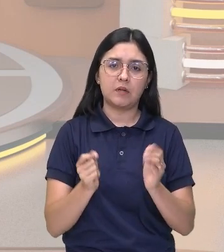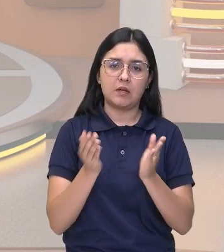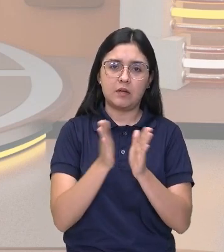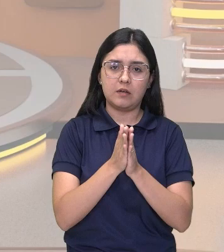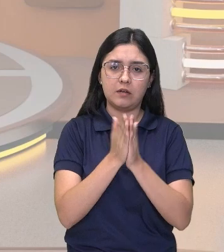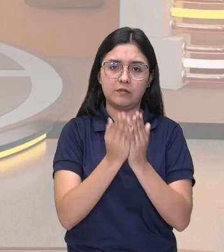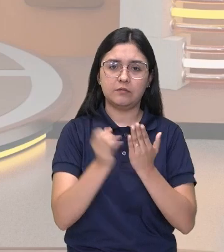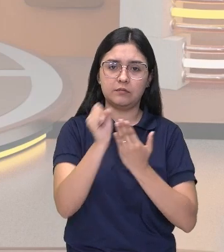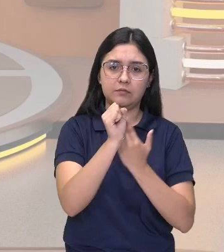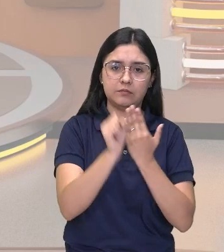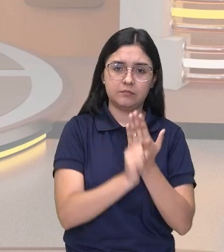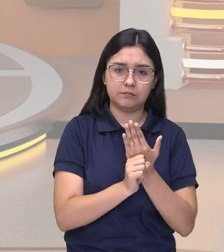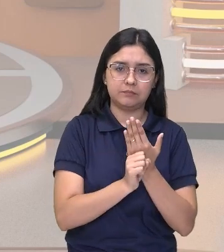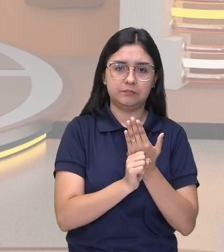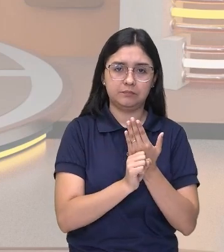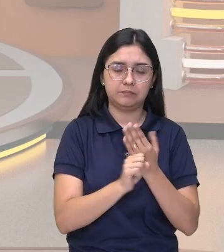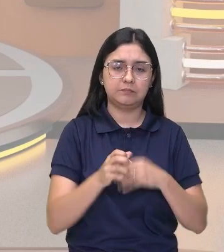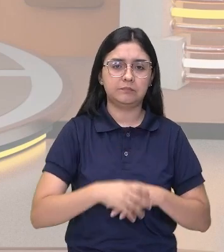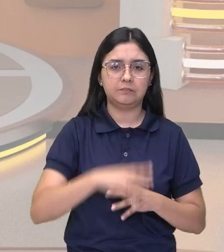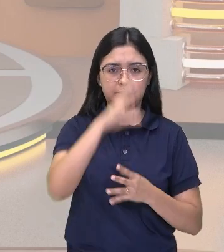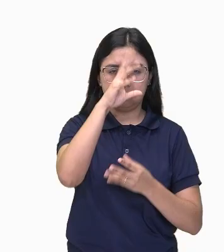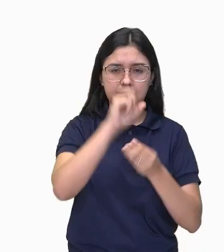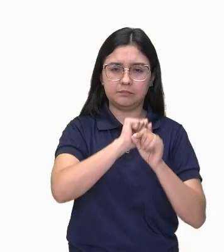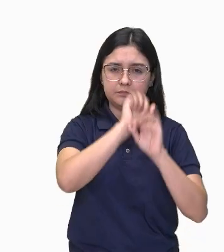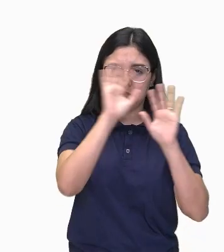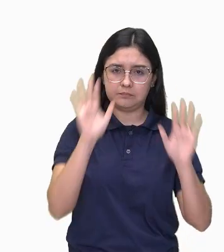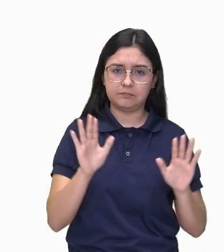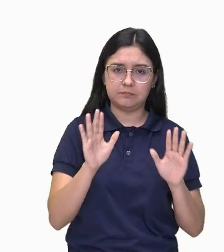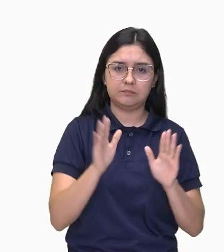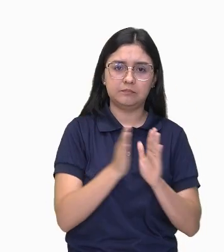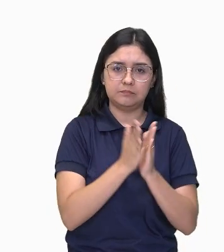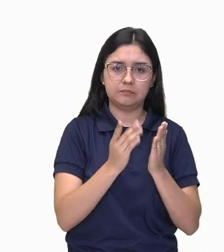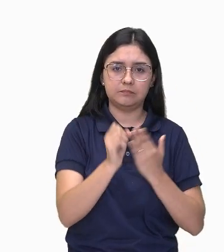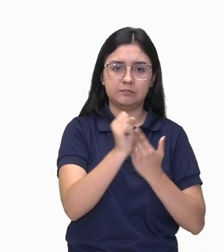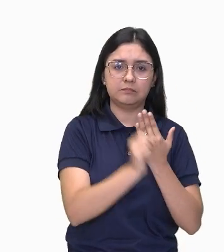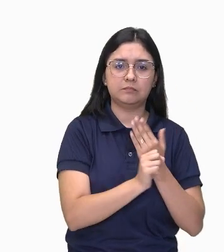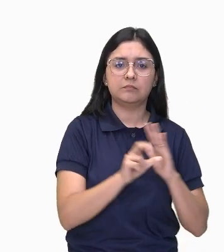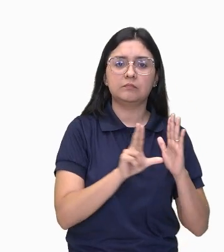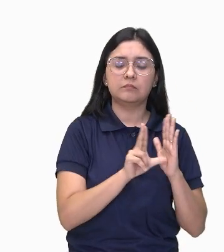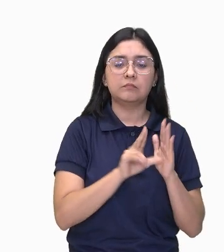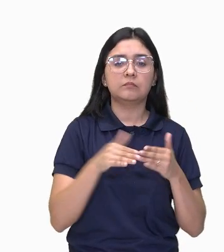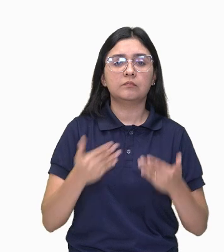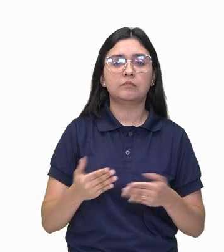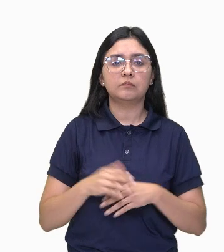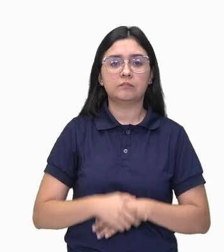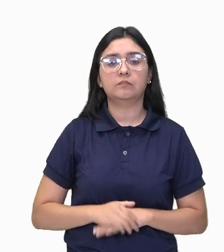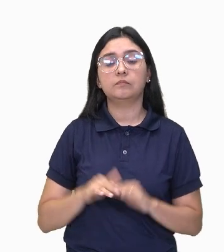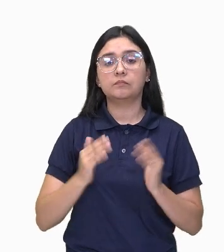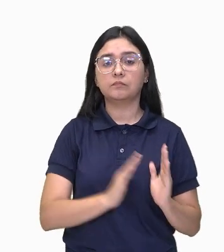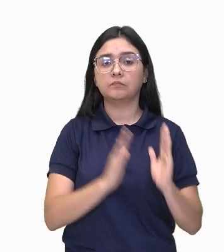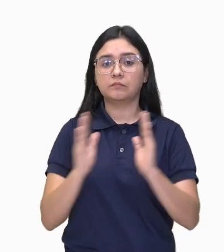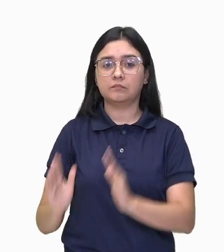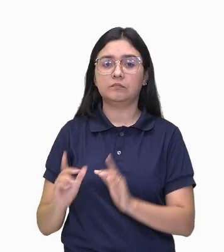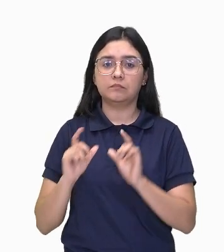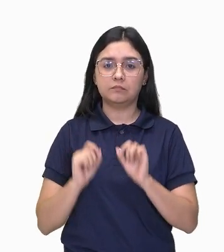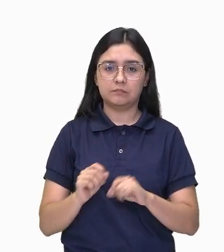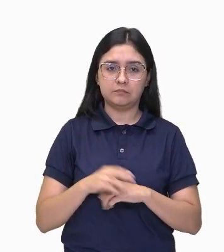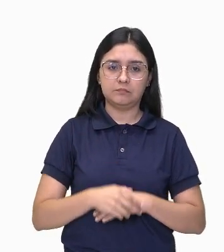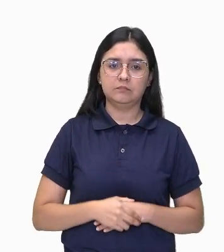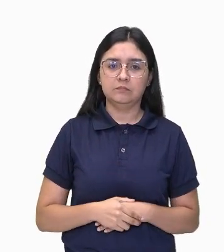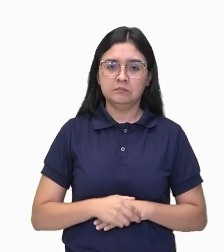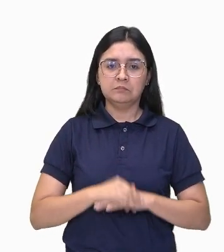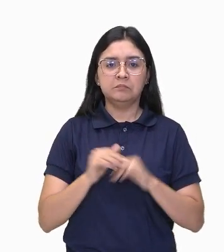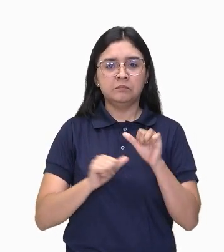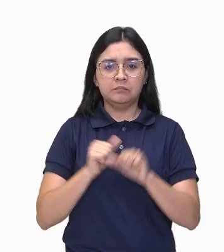primeiramente a Reforma de Lutero. Vamos ao texto, vamos lá adiante. A Reforma de Calvino. Na França